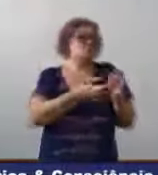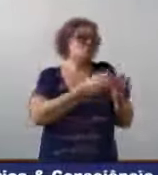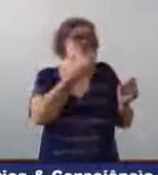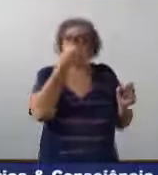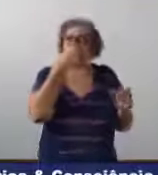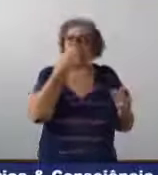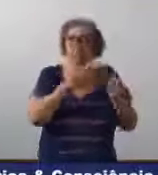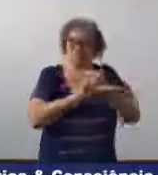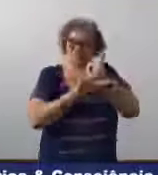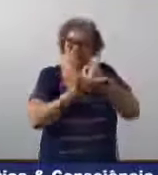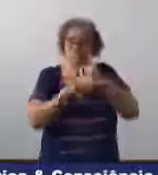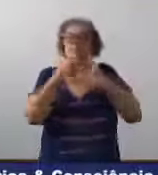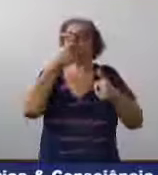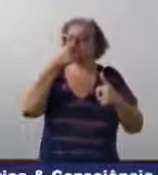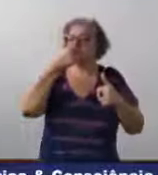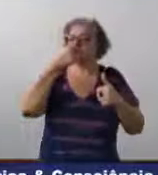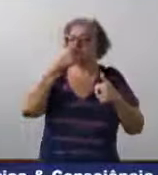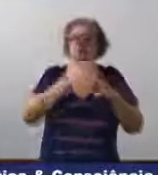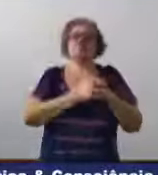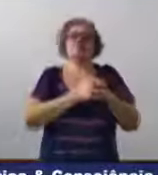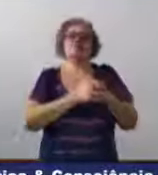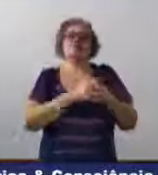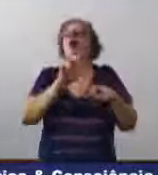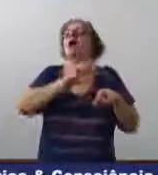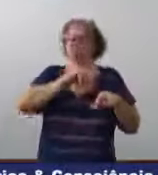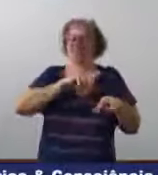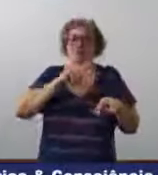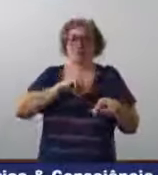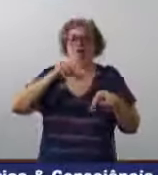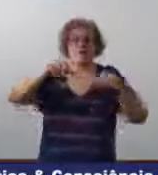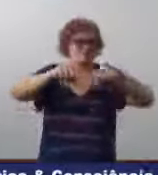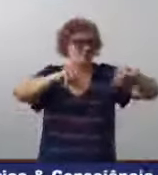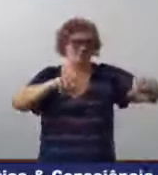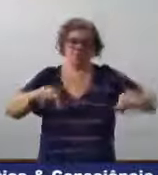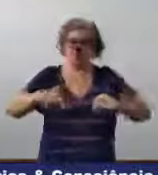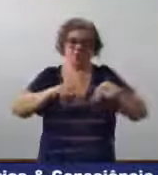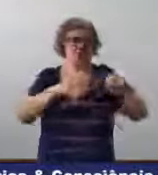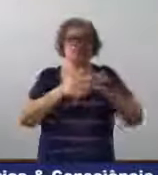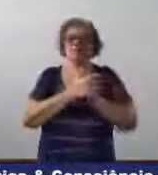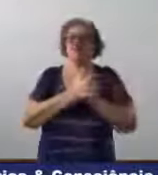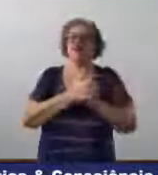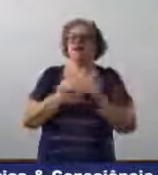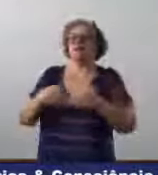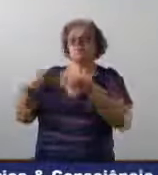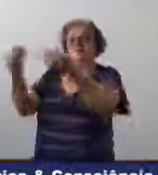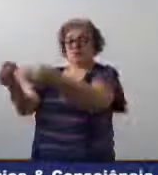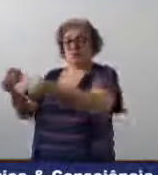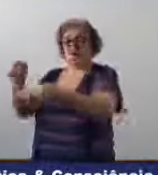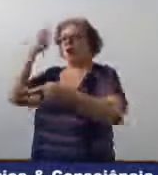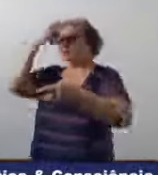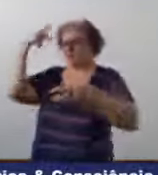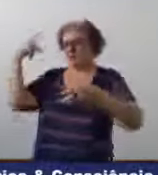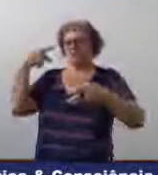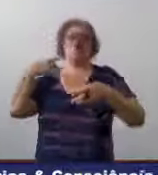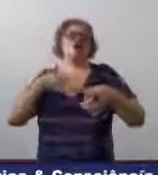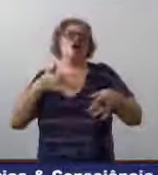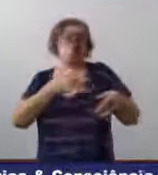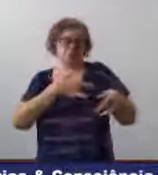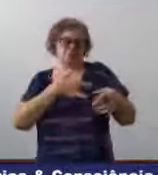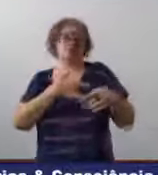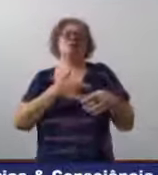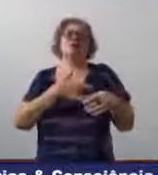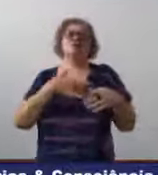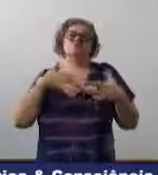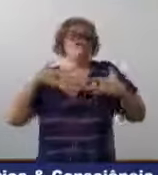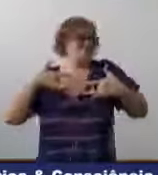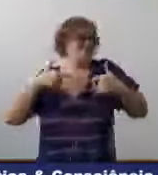aquela pílulazinha de amido, de farinha, que se dá a um doente, dizendo que vai curar a sua